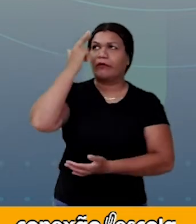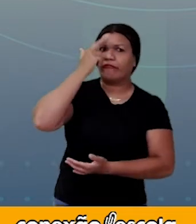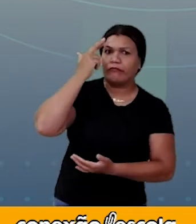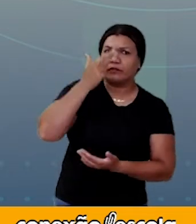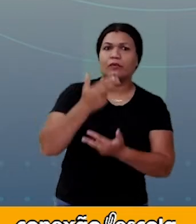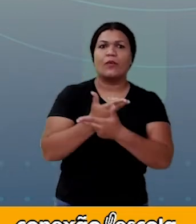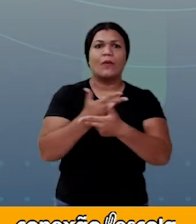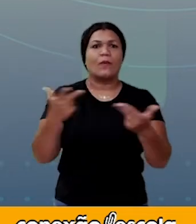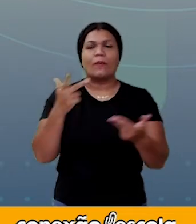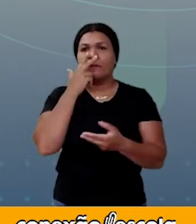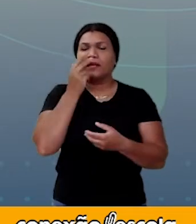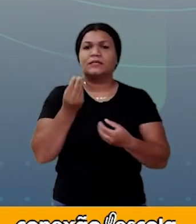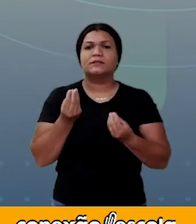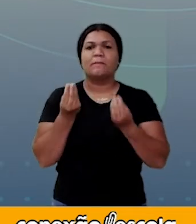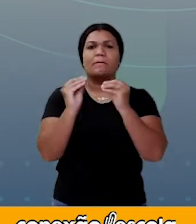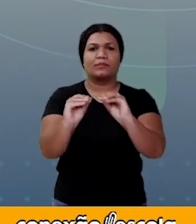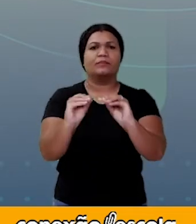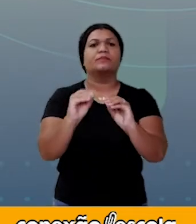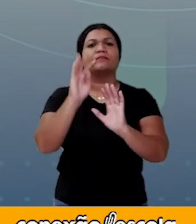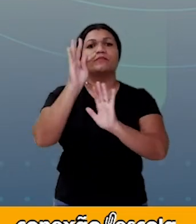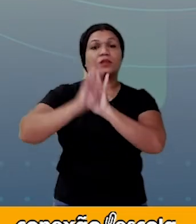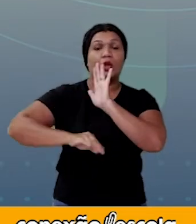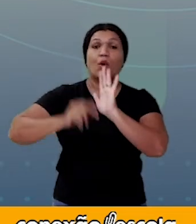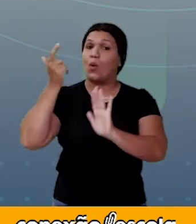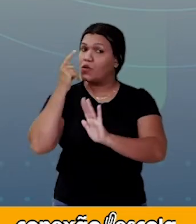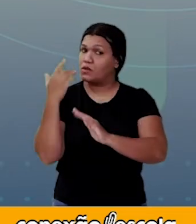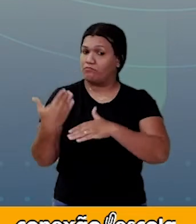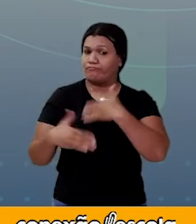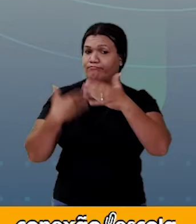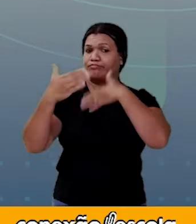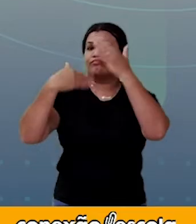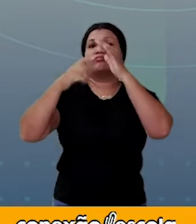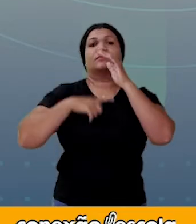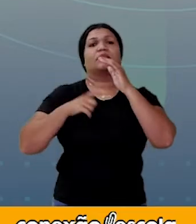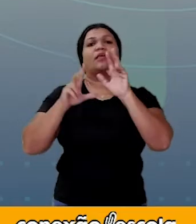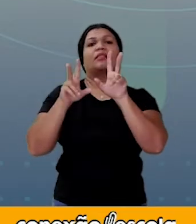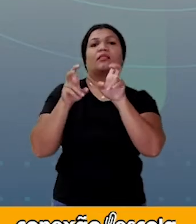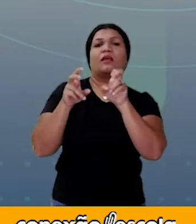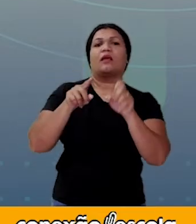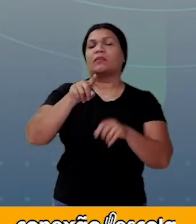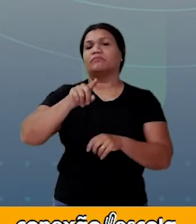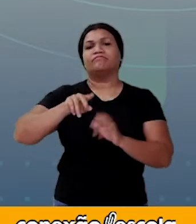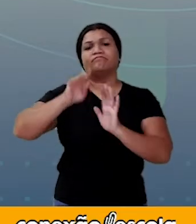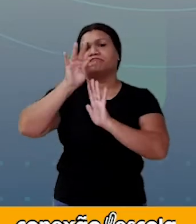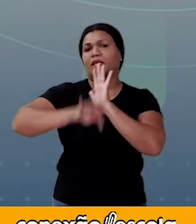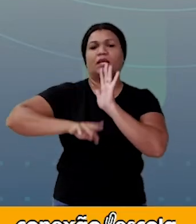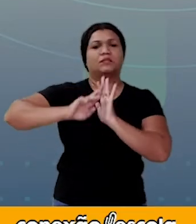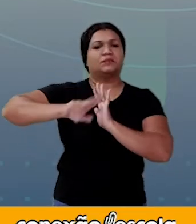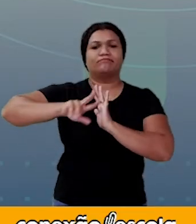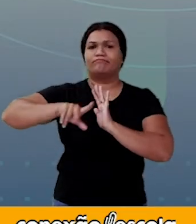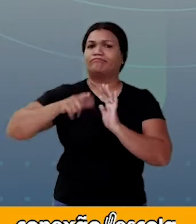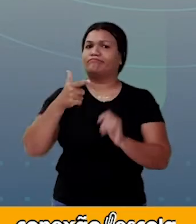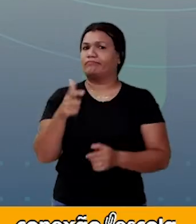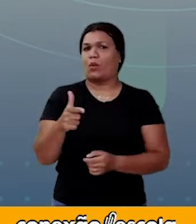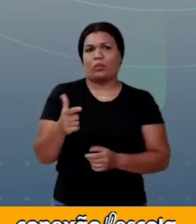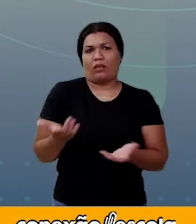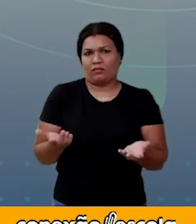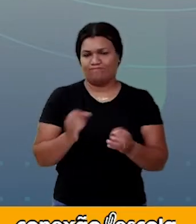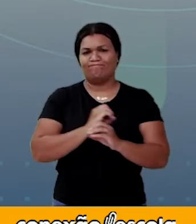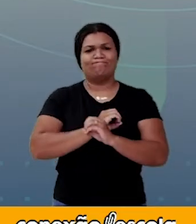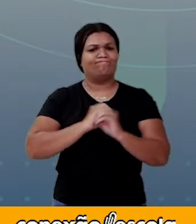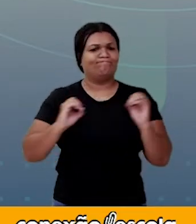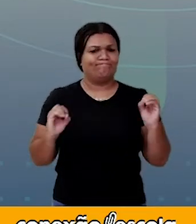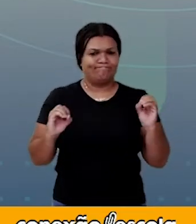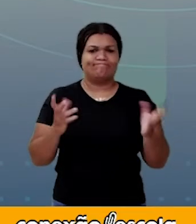reflexão, tudo isso para fazer com que o texto progrida tematicamente. E não é o que acontece, por exemplo, nesse texto aqui.